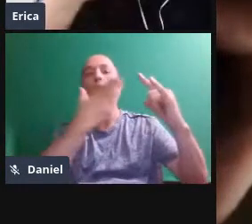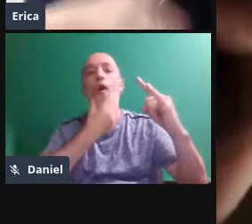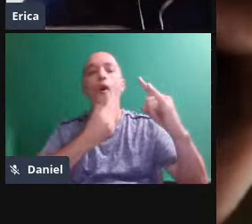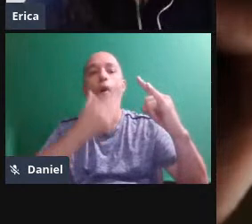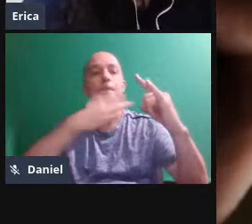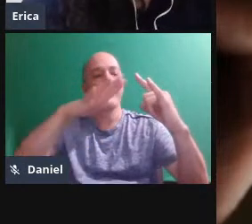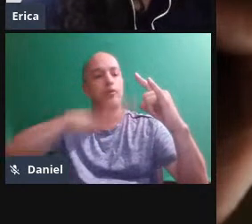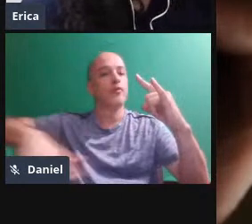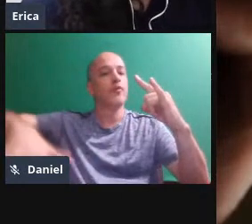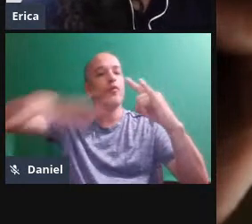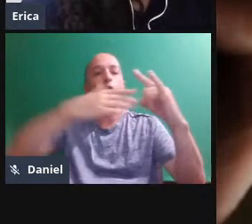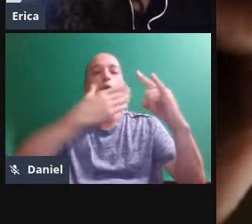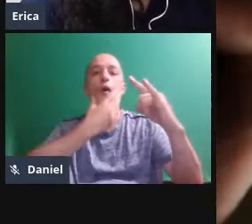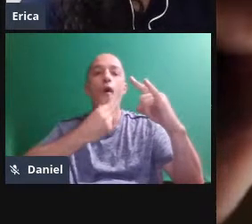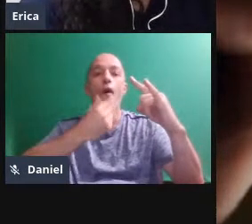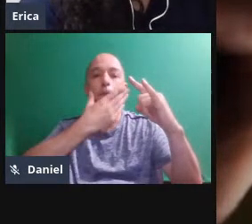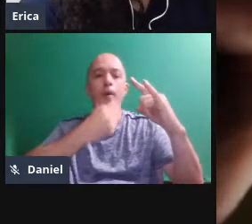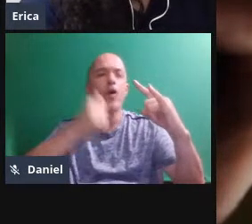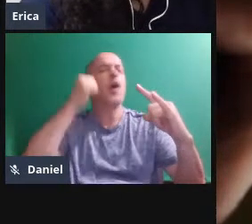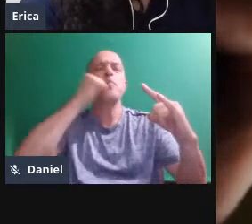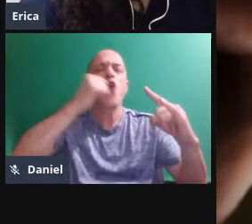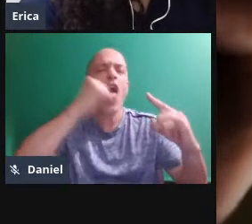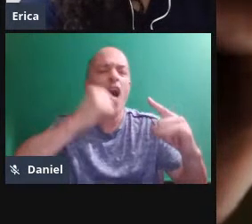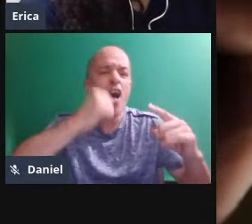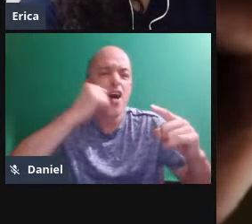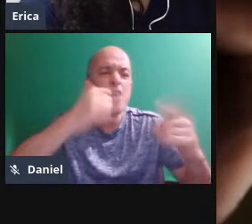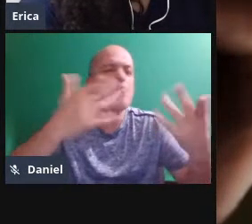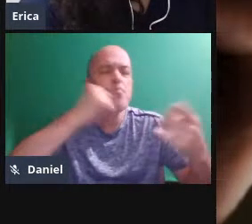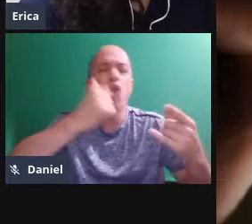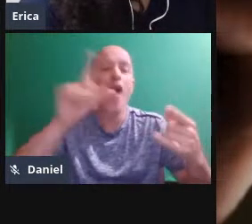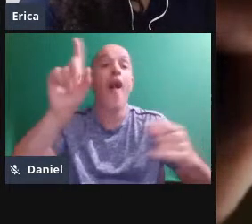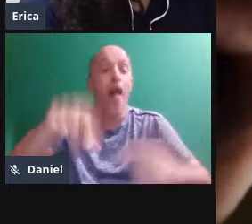Que foram estudar lá no INES, né?